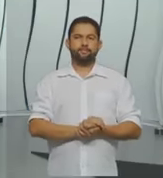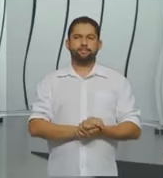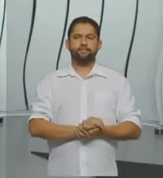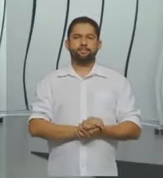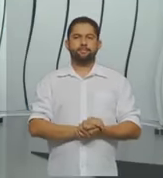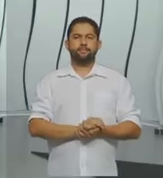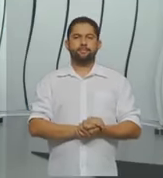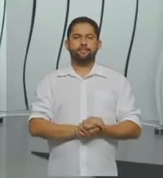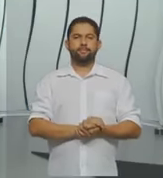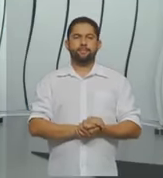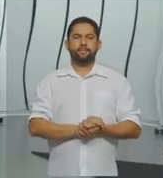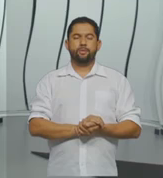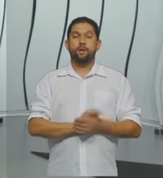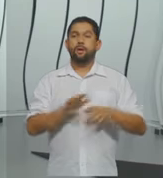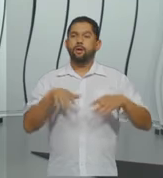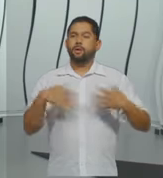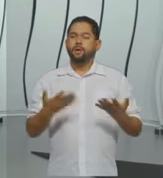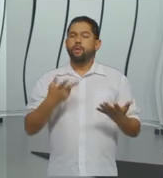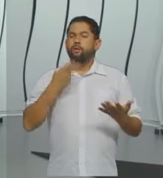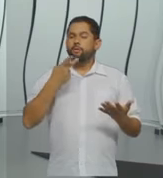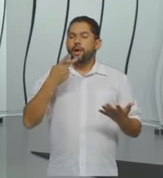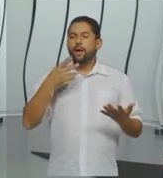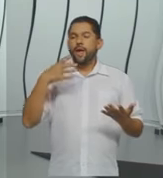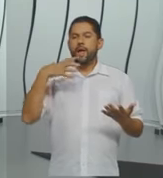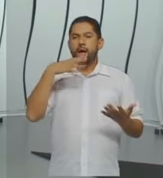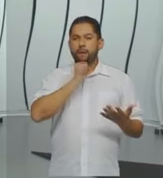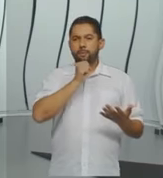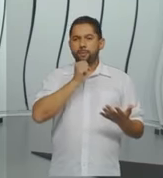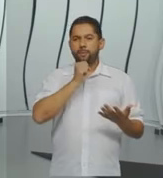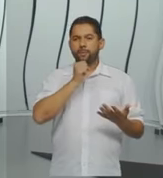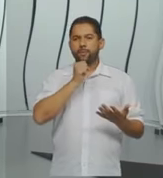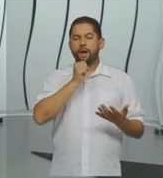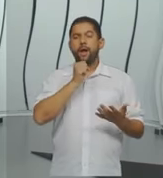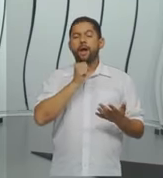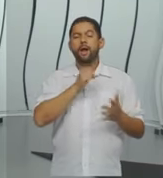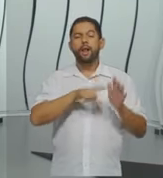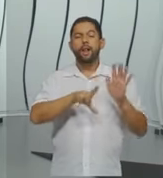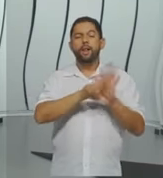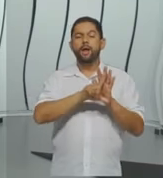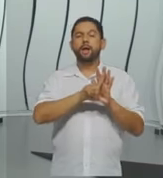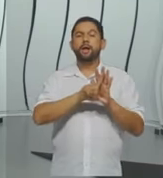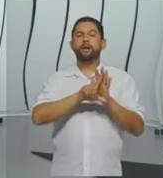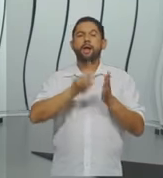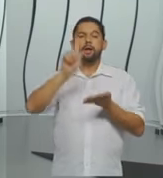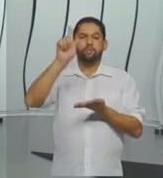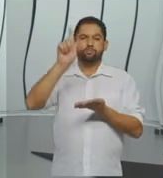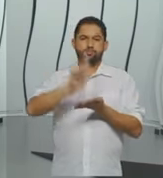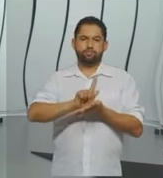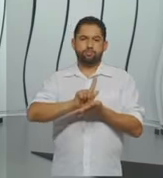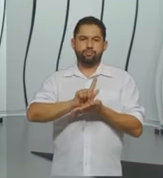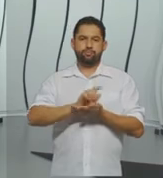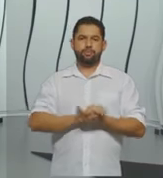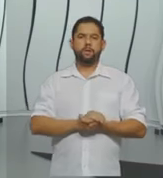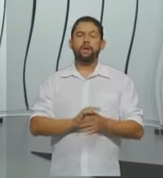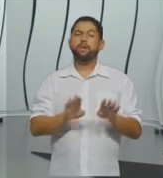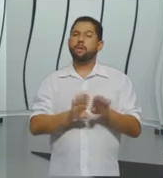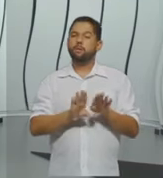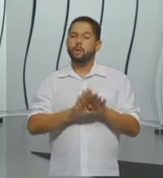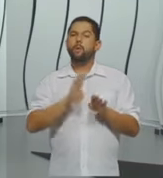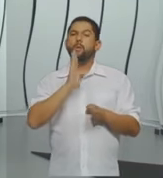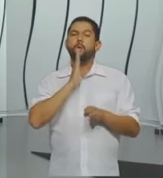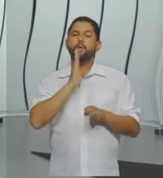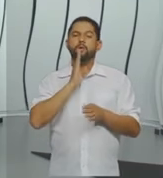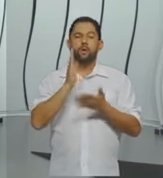Bom, gente, agora eu vou falar rapidamente da lei da gravitação universal de Newton. Essa lei também é conhecida em alguns